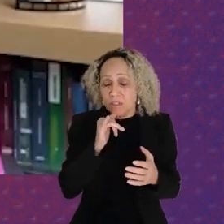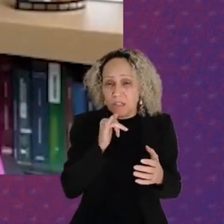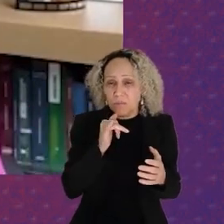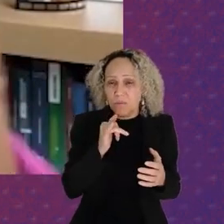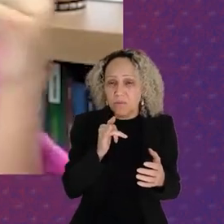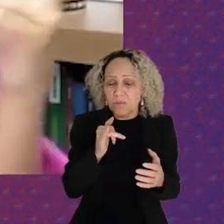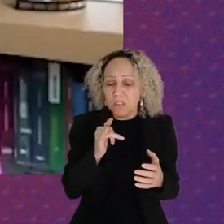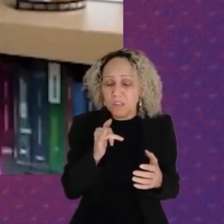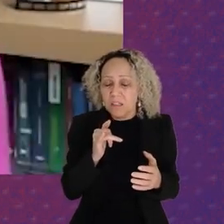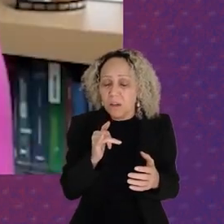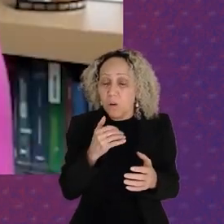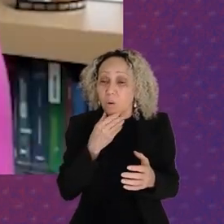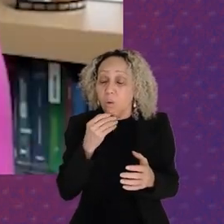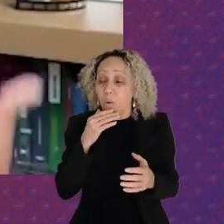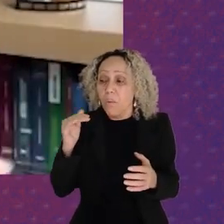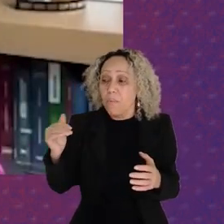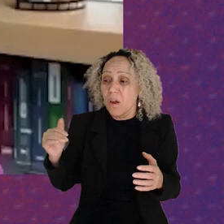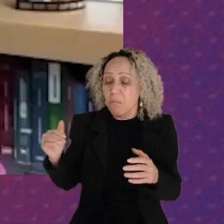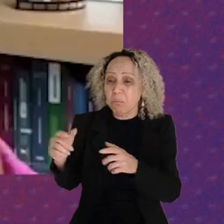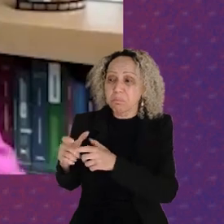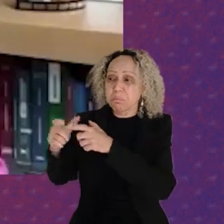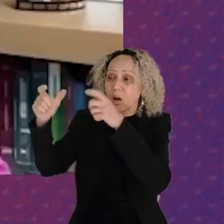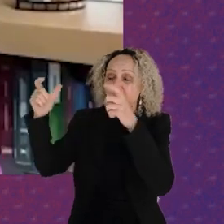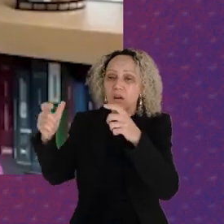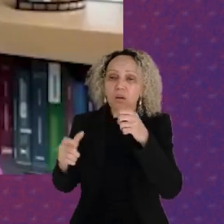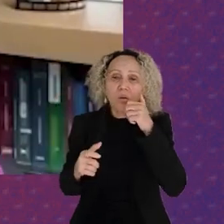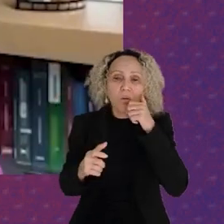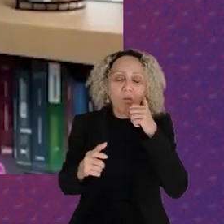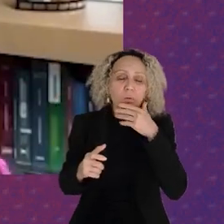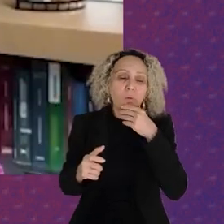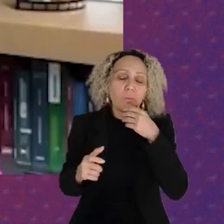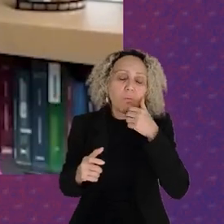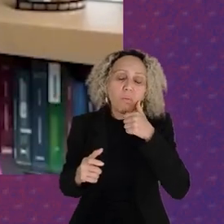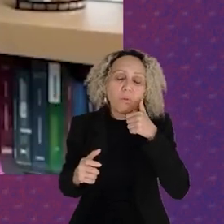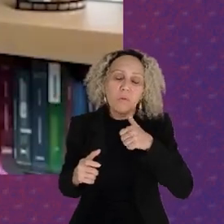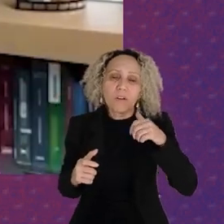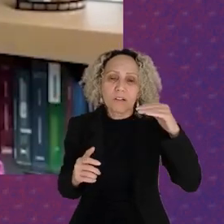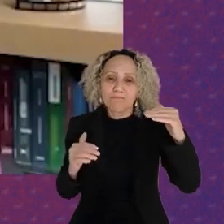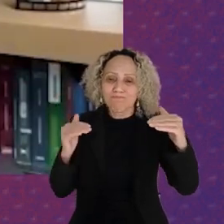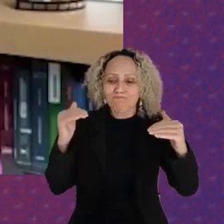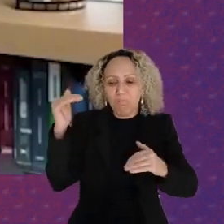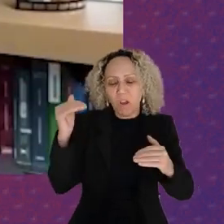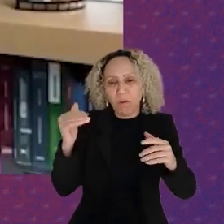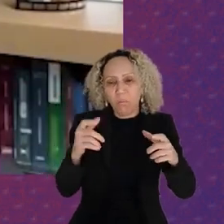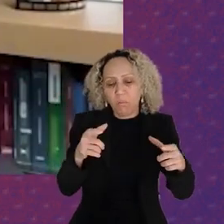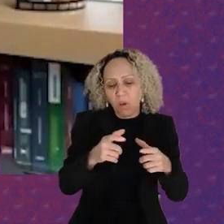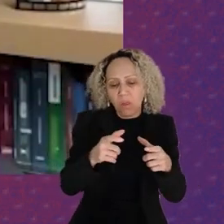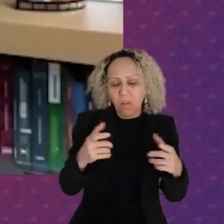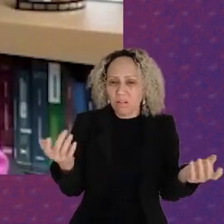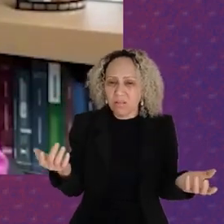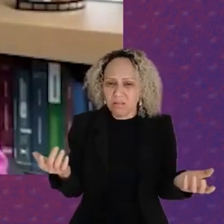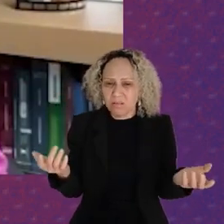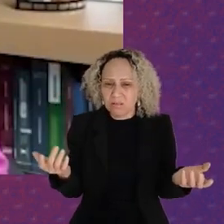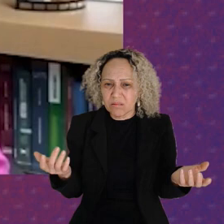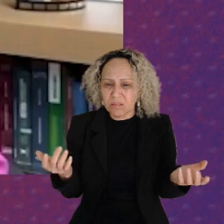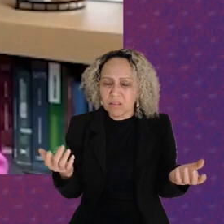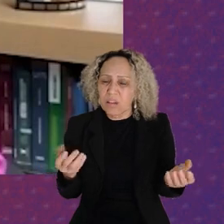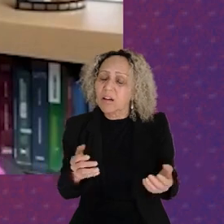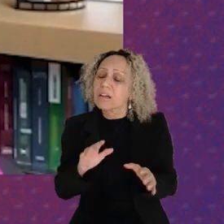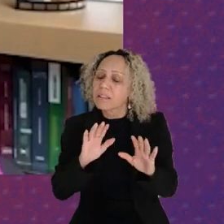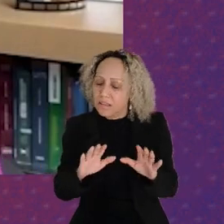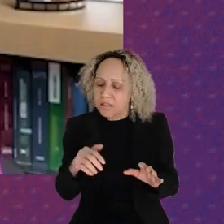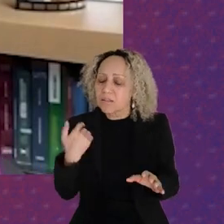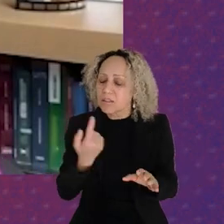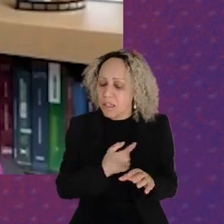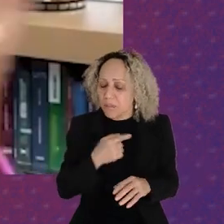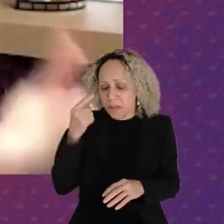infinitamente melhor, a correlação de forças também é algo que pode ser levado, que deve ser levado em conta.